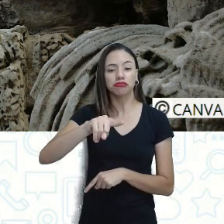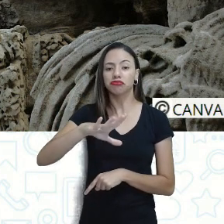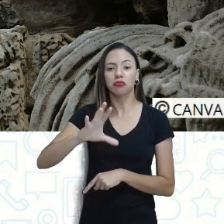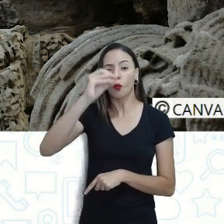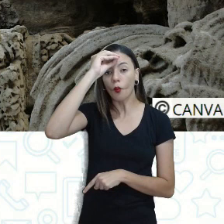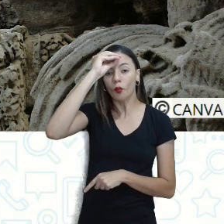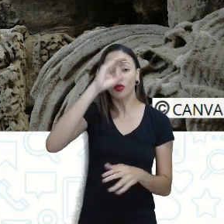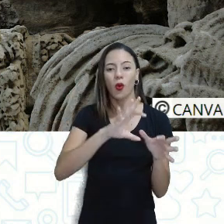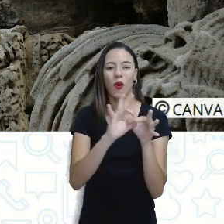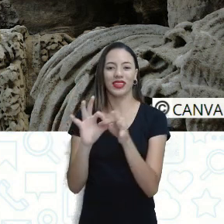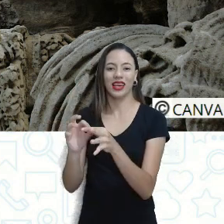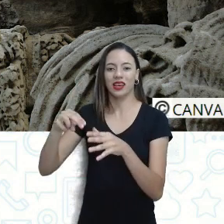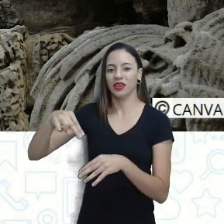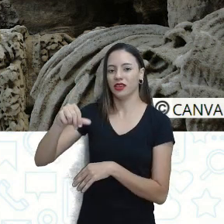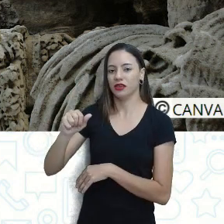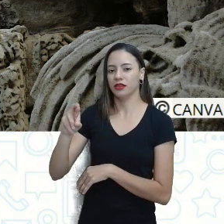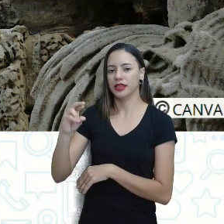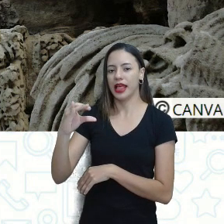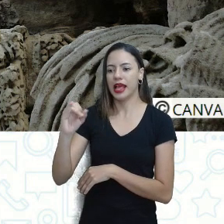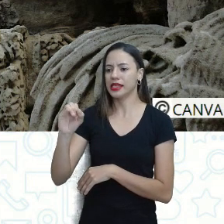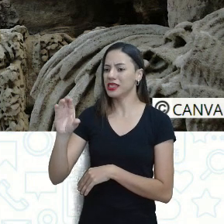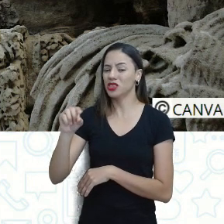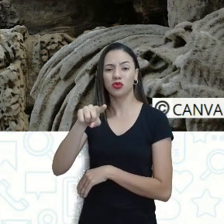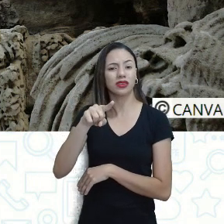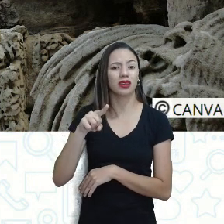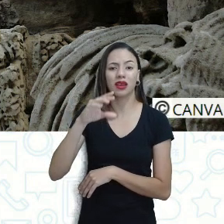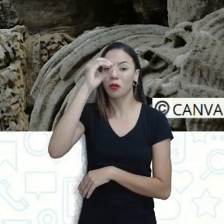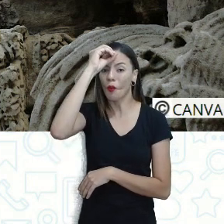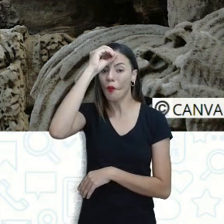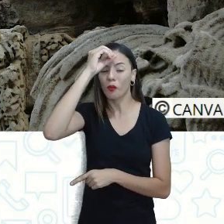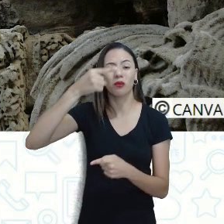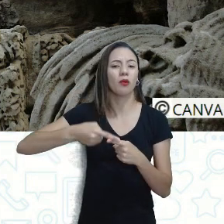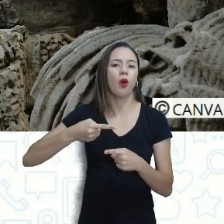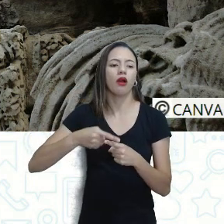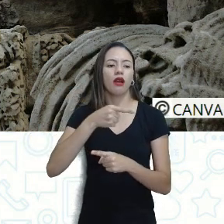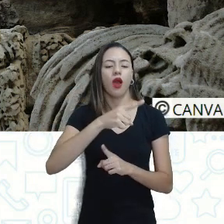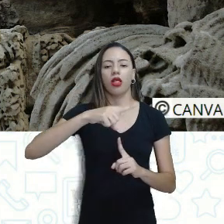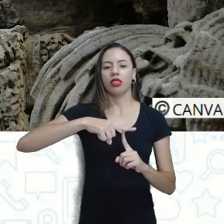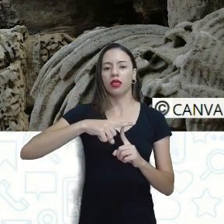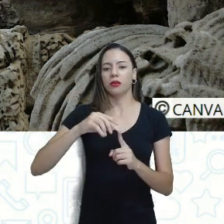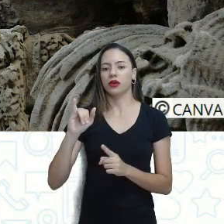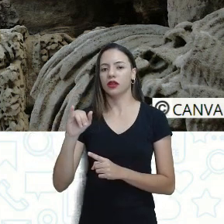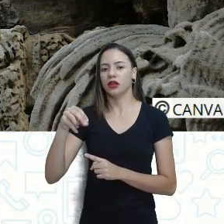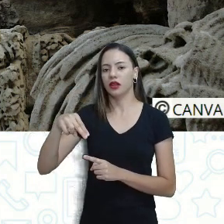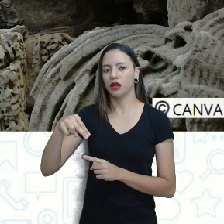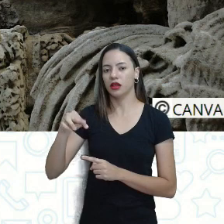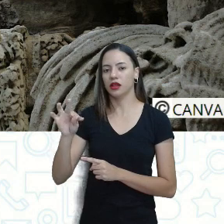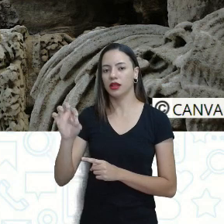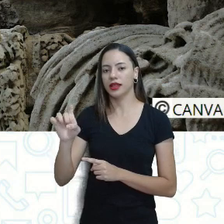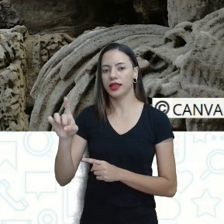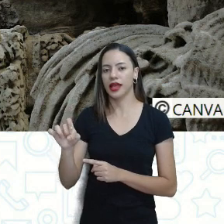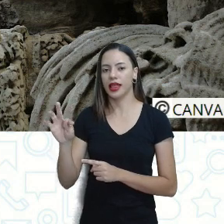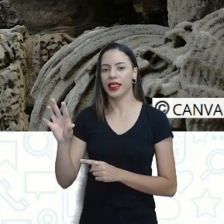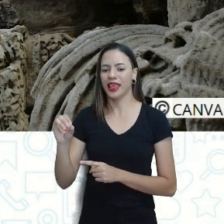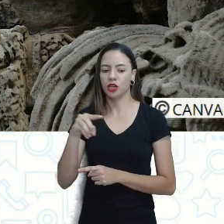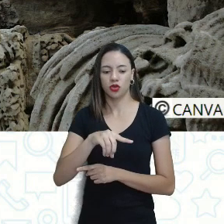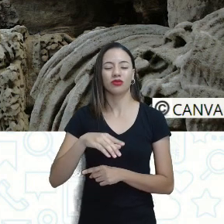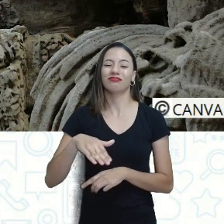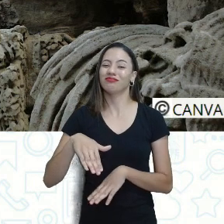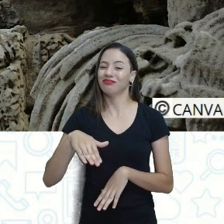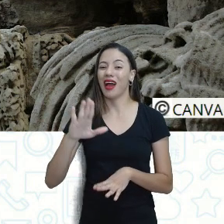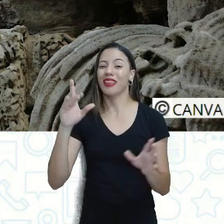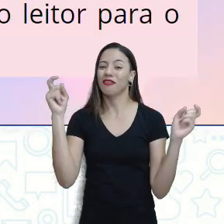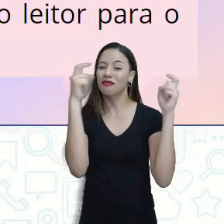talvez a referência não faça sentido para você. Por quê? Porque ela é uma intertextualidade que é indireta, que é mais difícil de